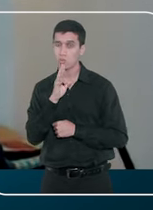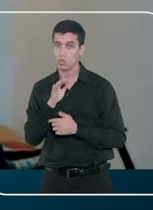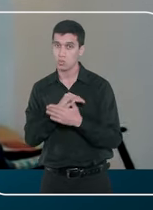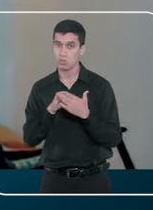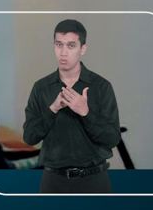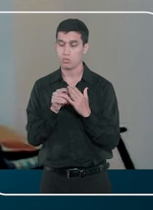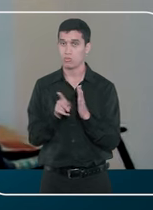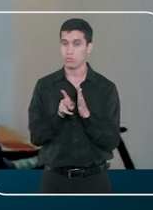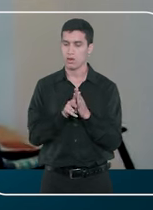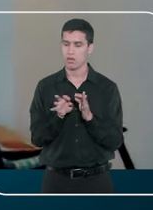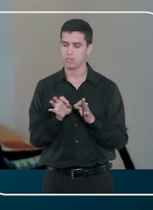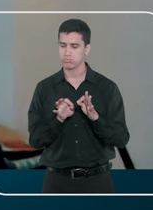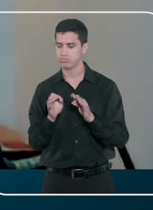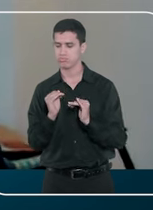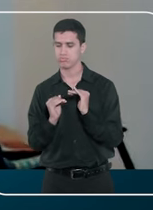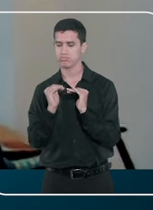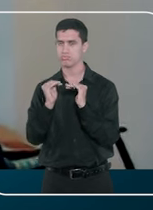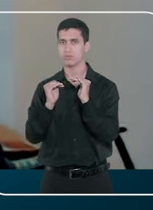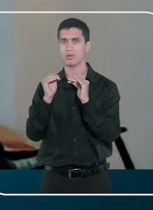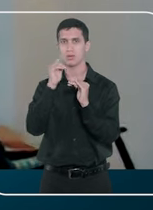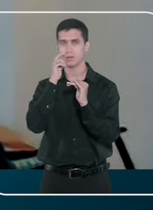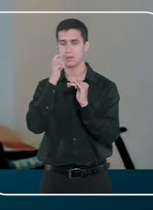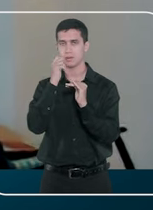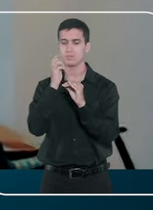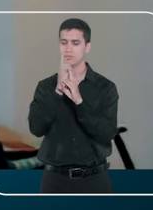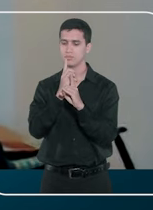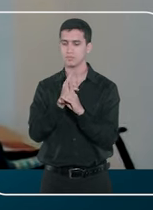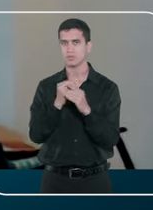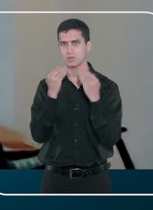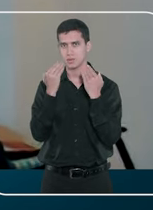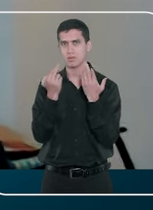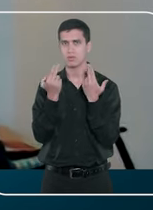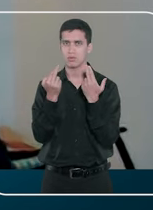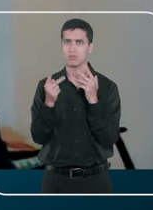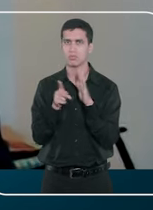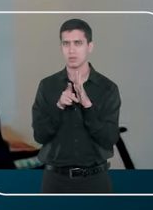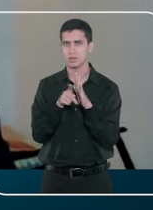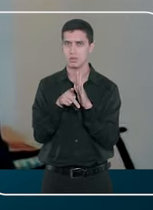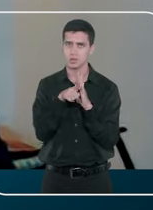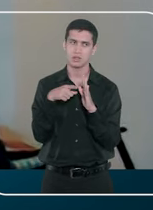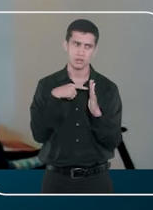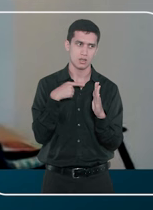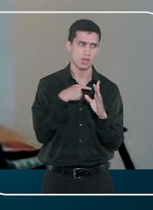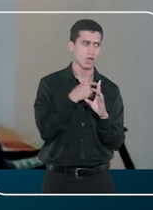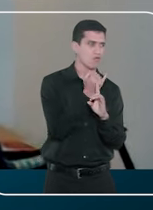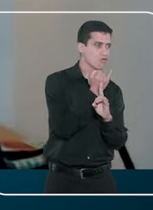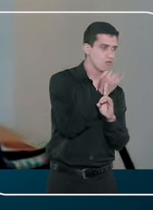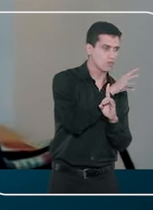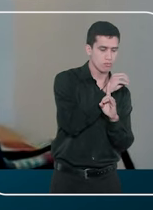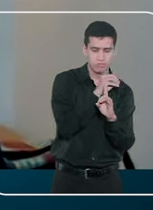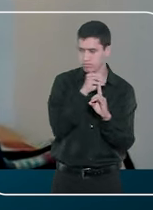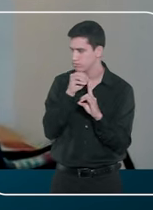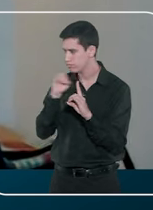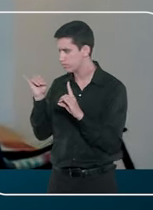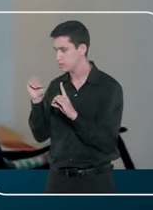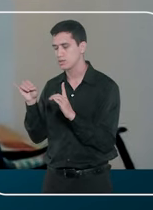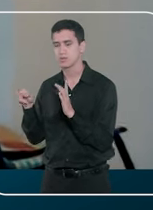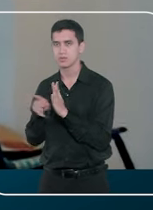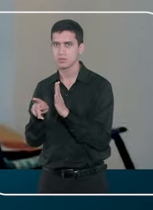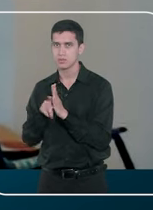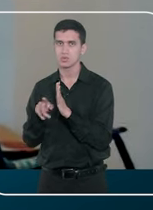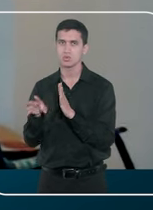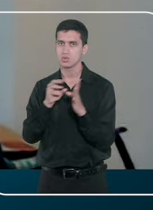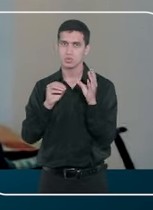para sofisticar a produção probatória, ou no caso da leniência, obter colaboração na elucidação de